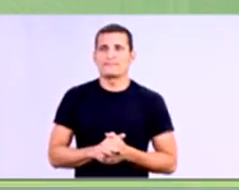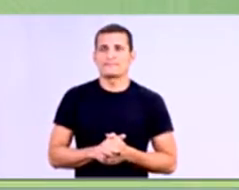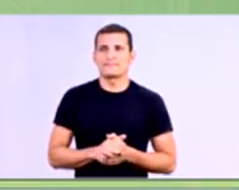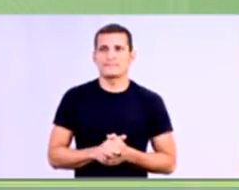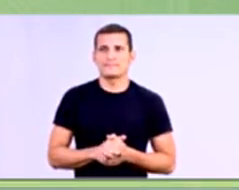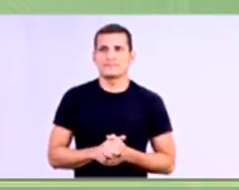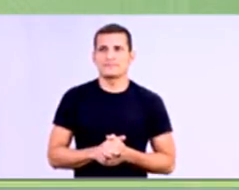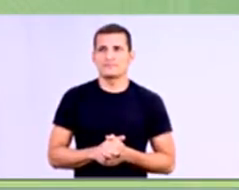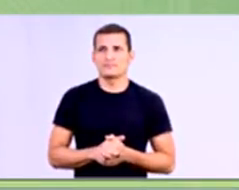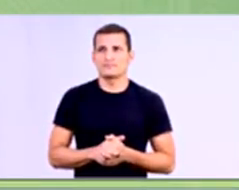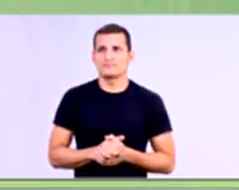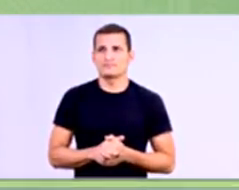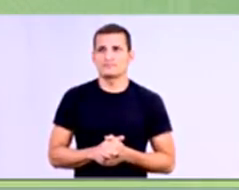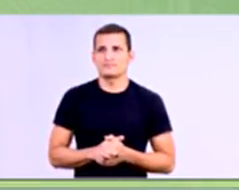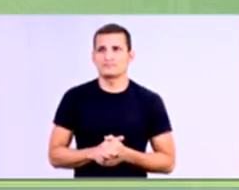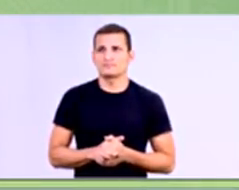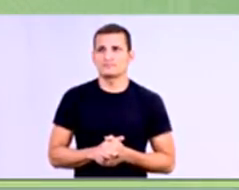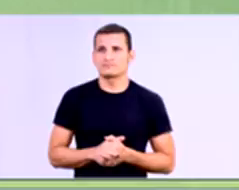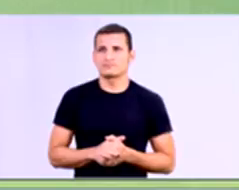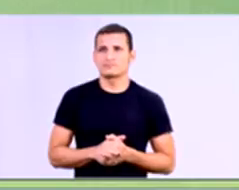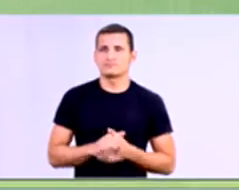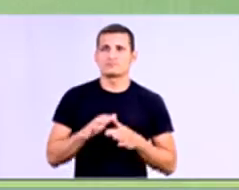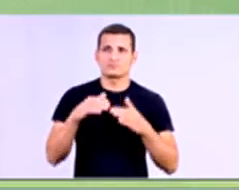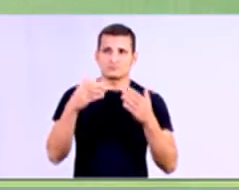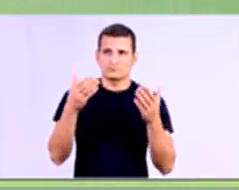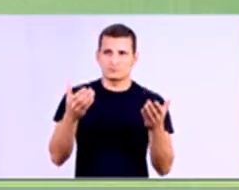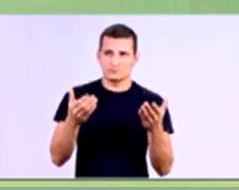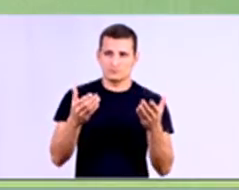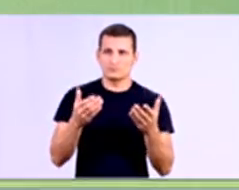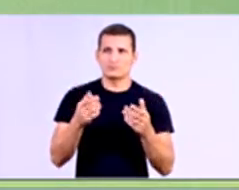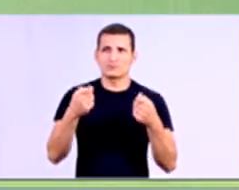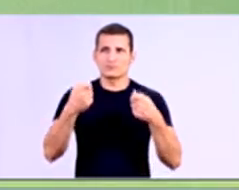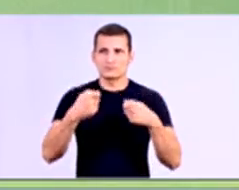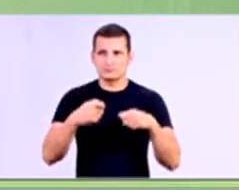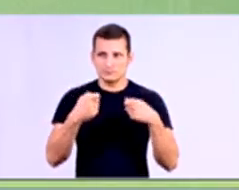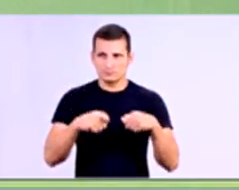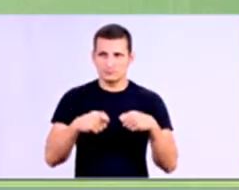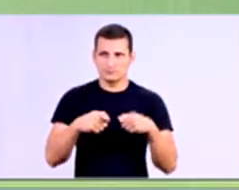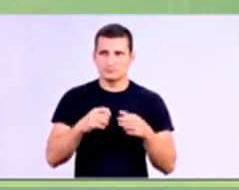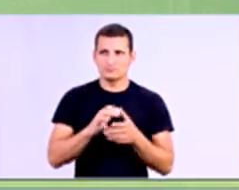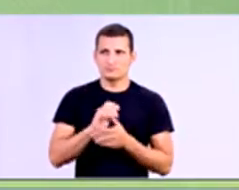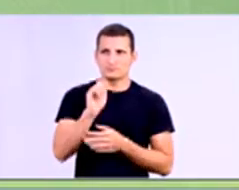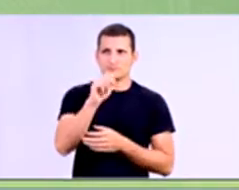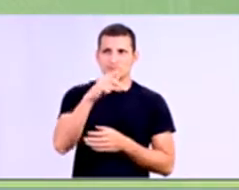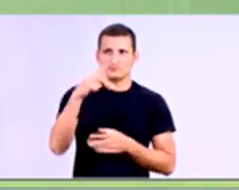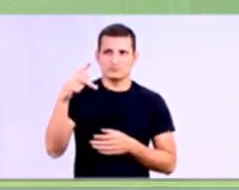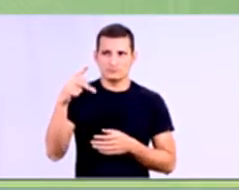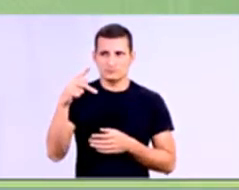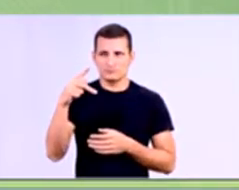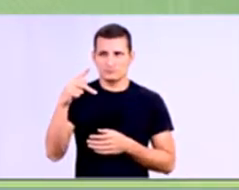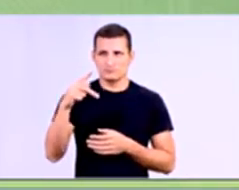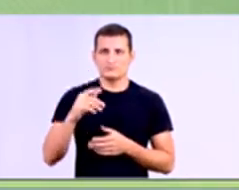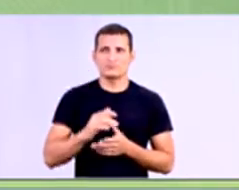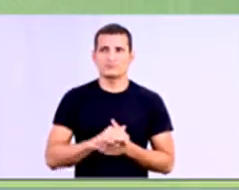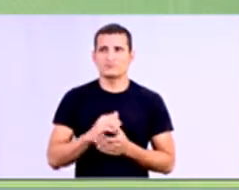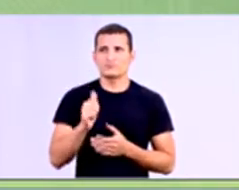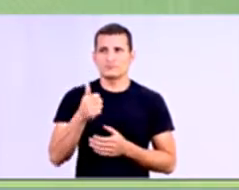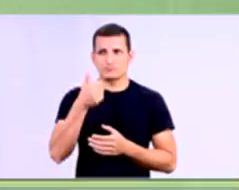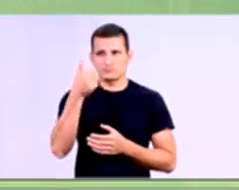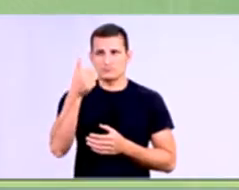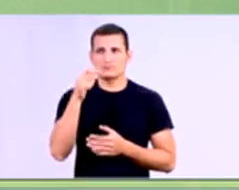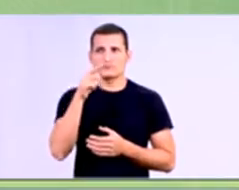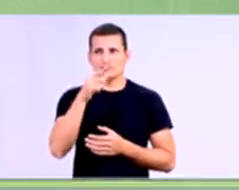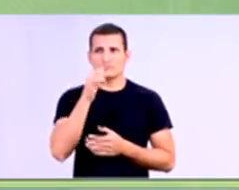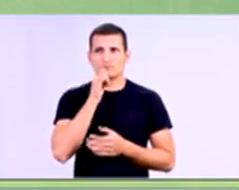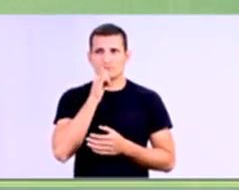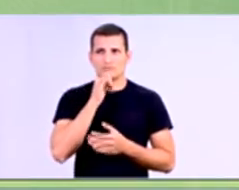Então eu defino quais os componentes necessários para minha aplicação funcionar. Então vejam, nesse